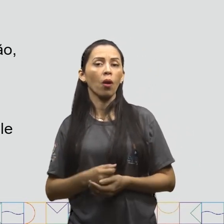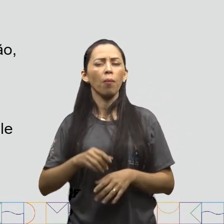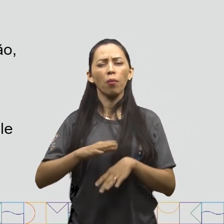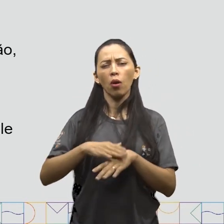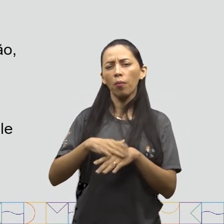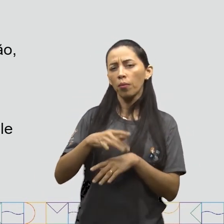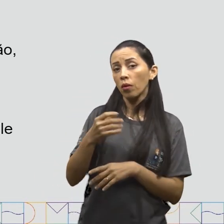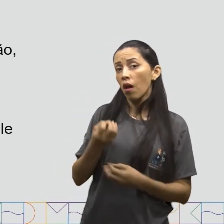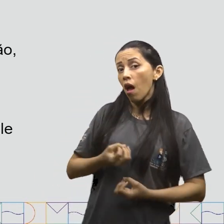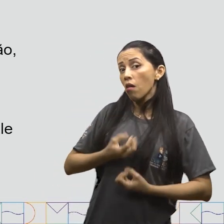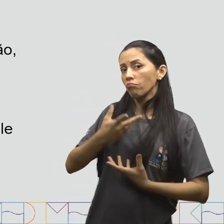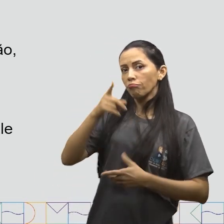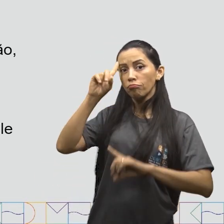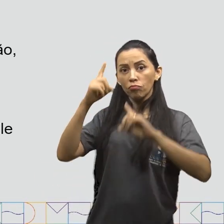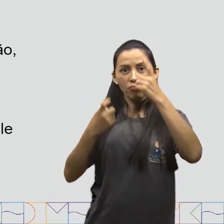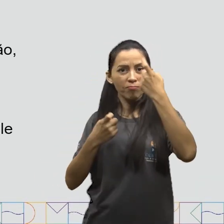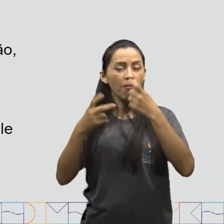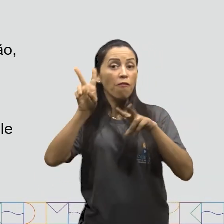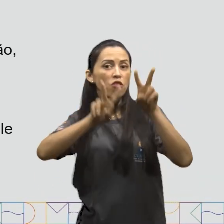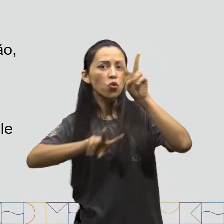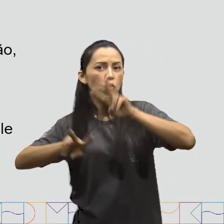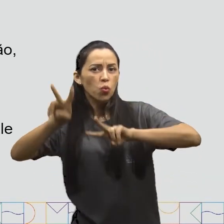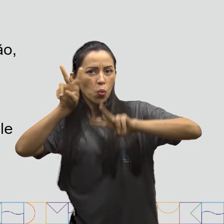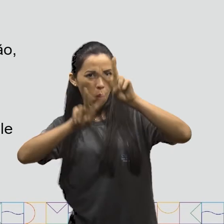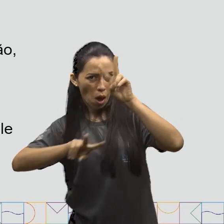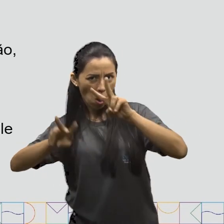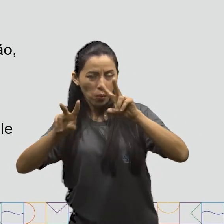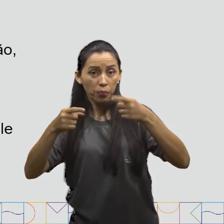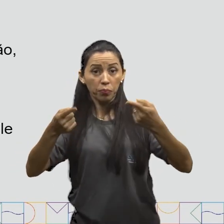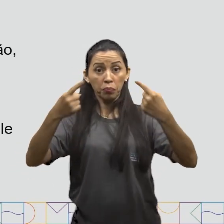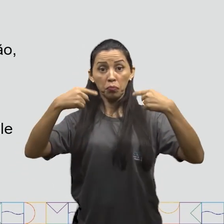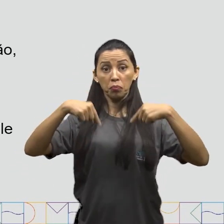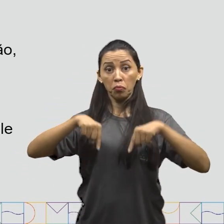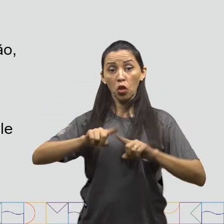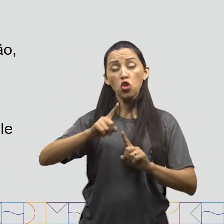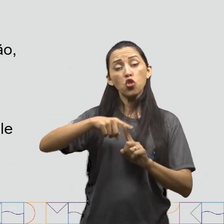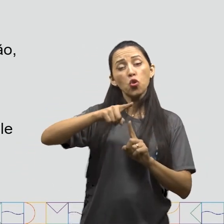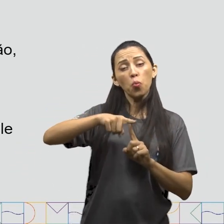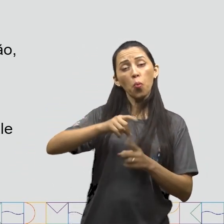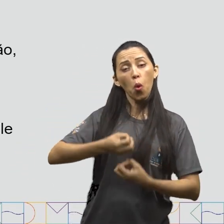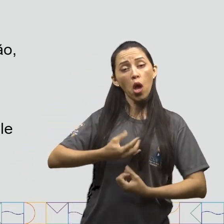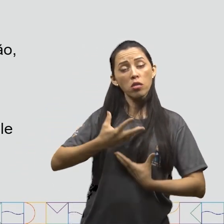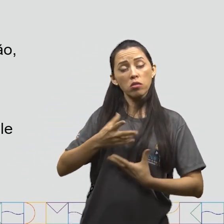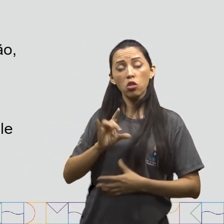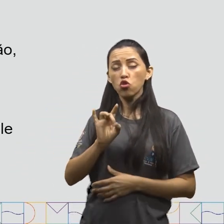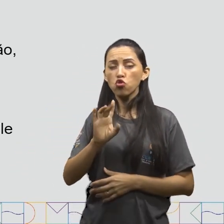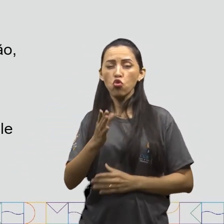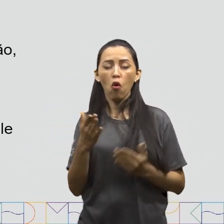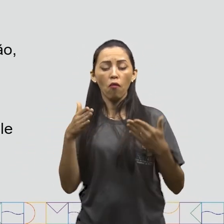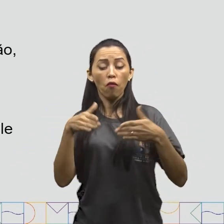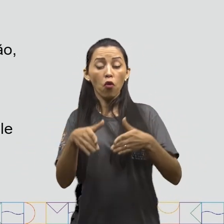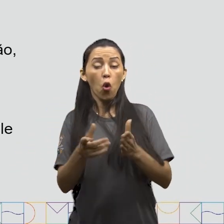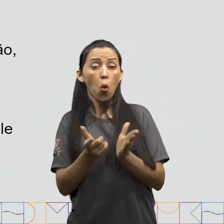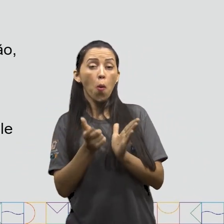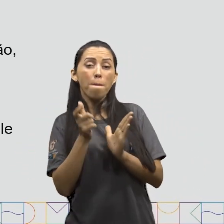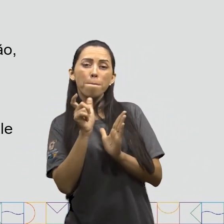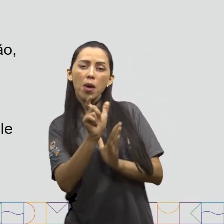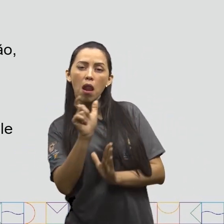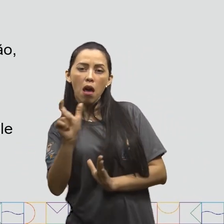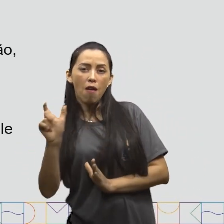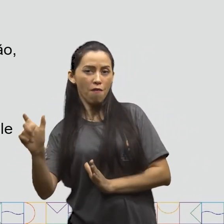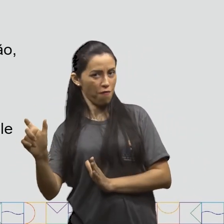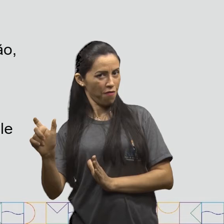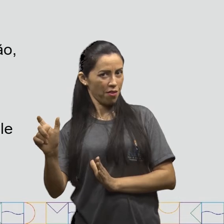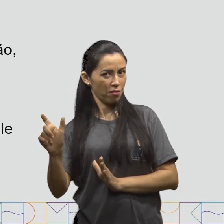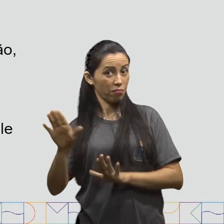palavras. Exemplo, poesia visual. Tipo de poesia que usa apenas palavras em sua produção.